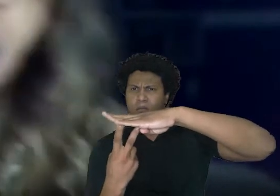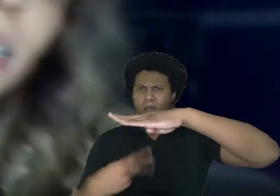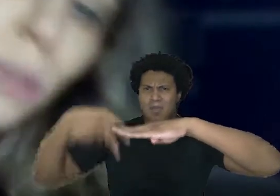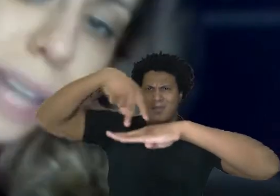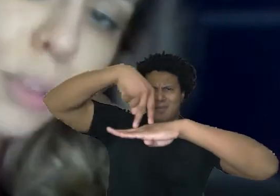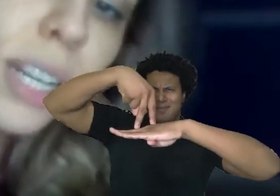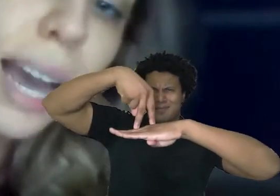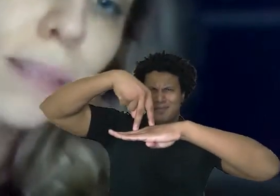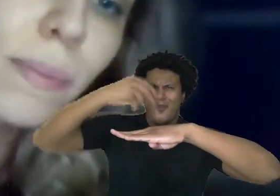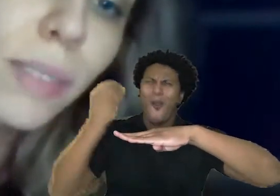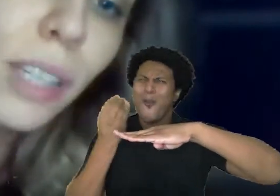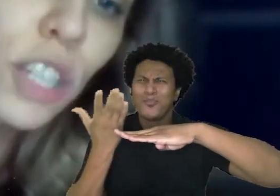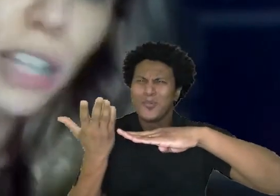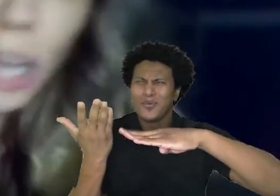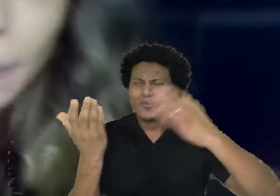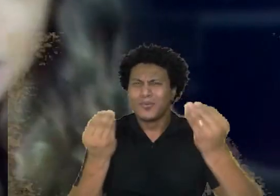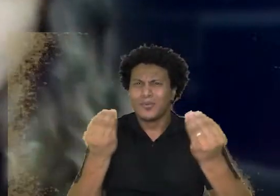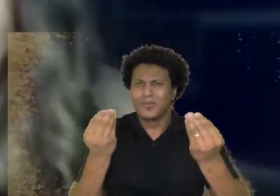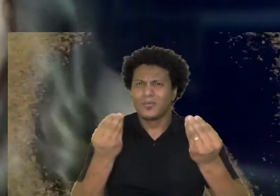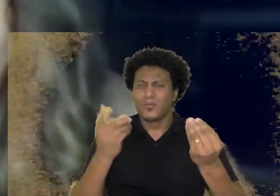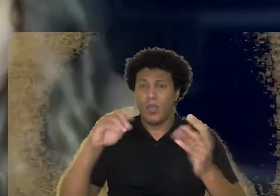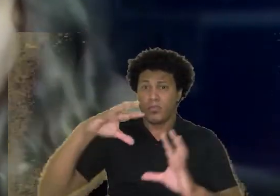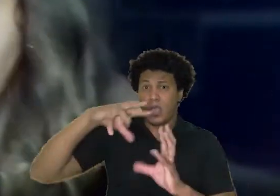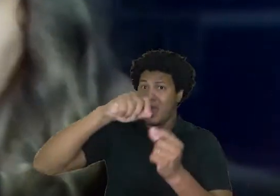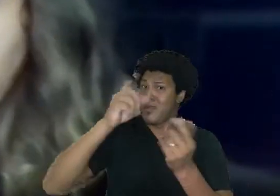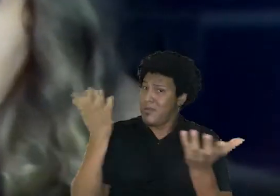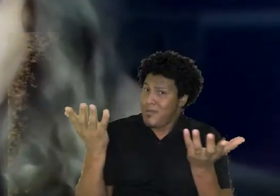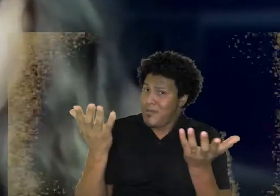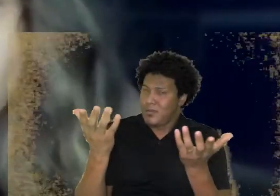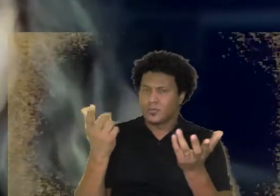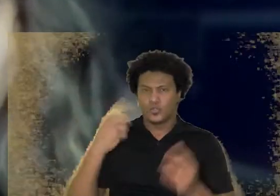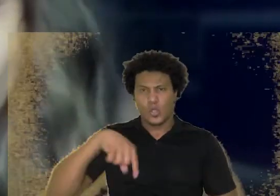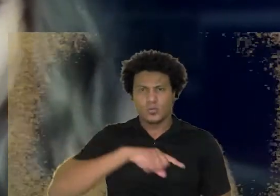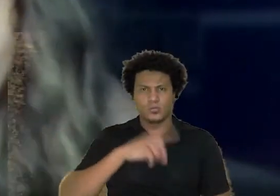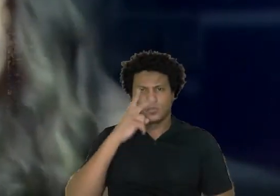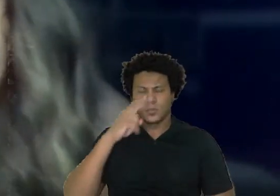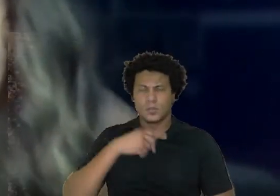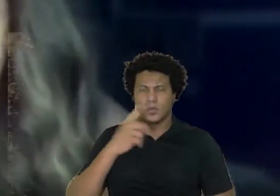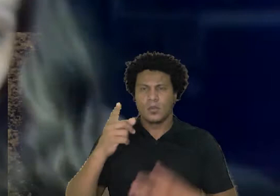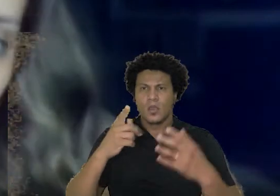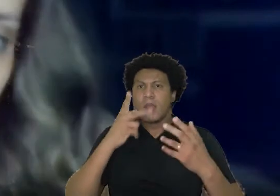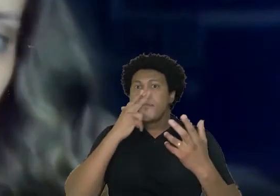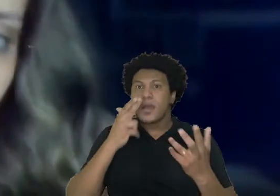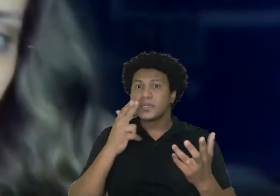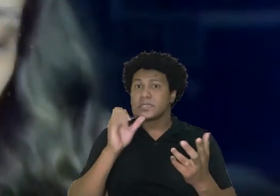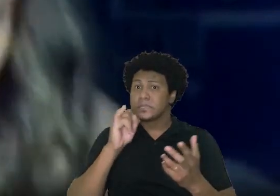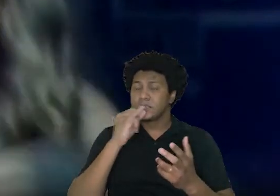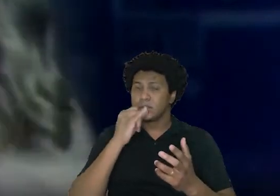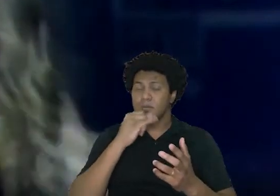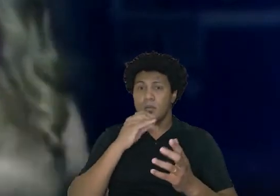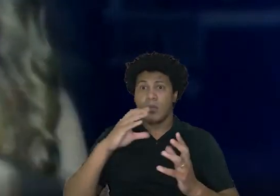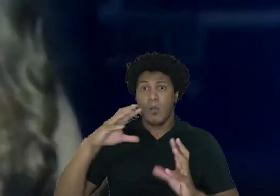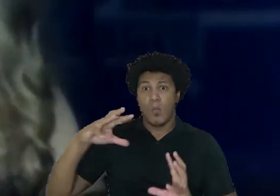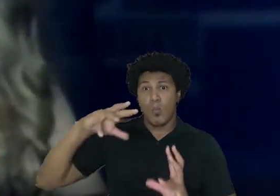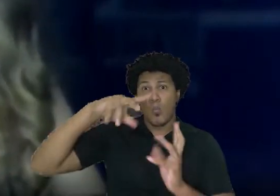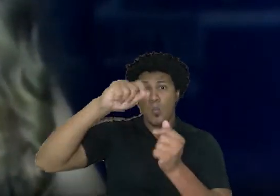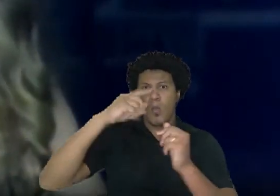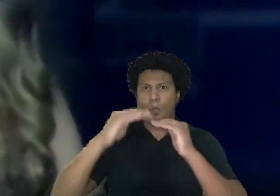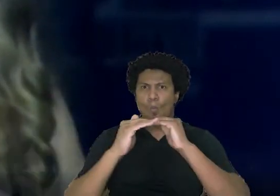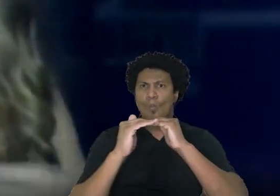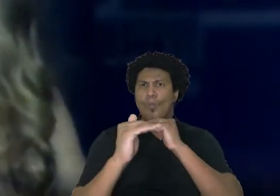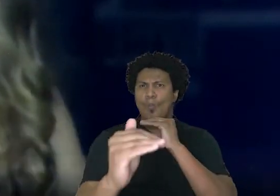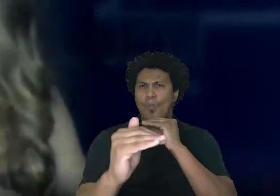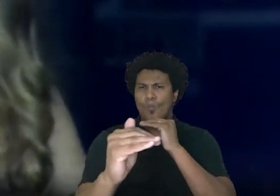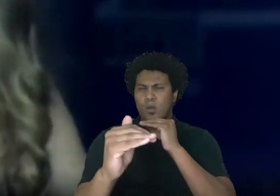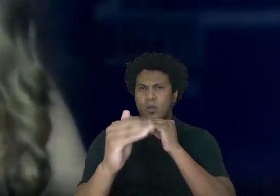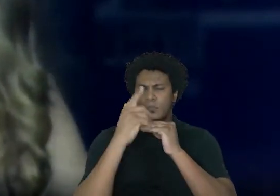Quem está do lado de lá? Está de cabeça para baixo? Ou está constantemente despencando? É possível que nós, desse lado,